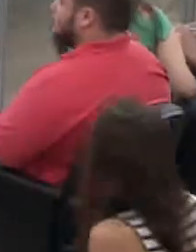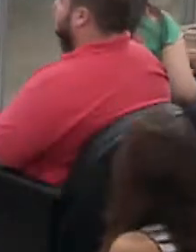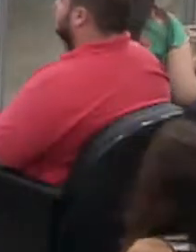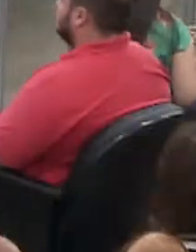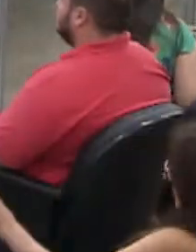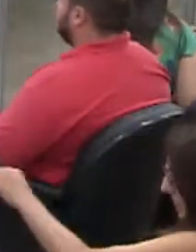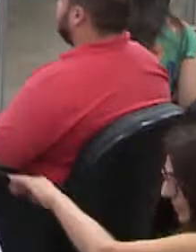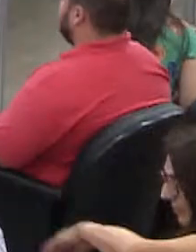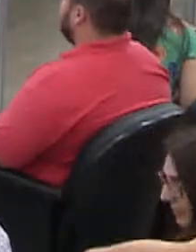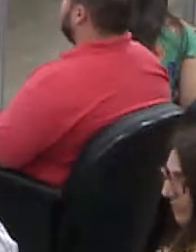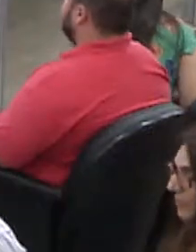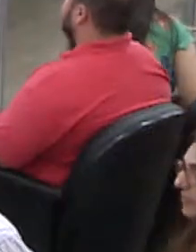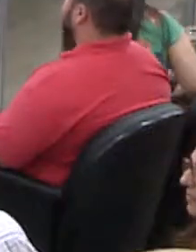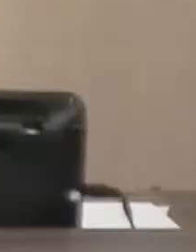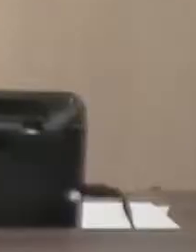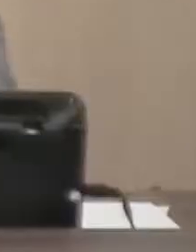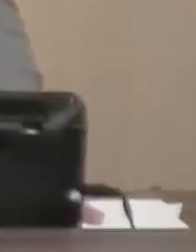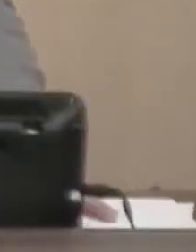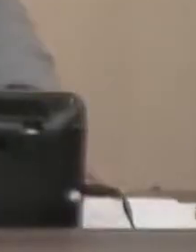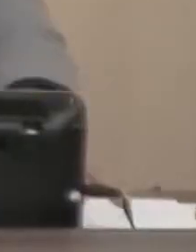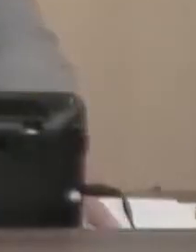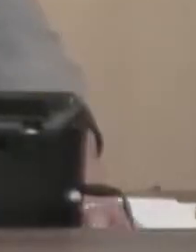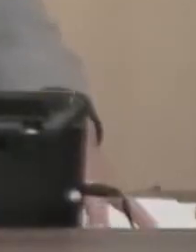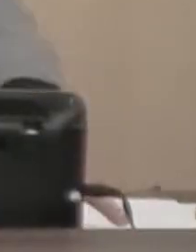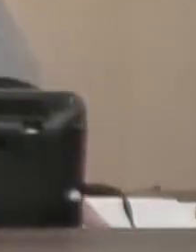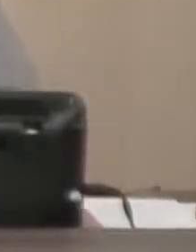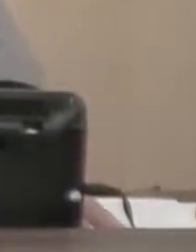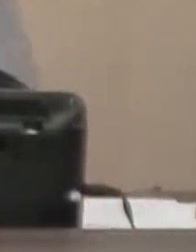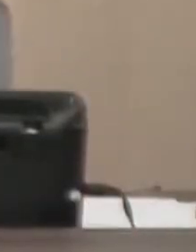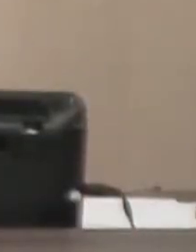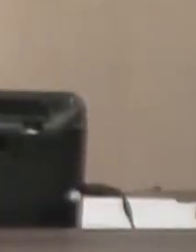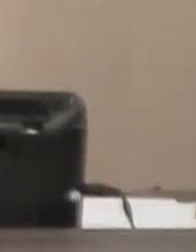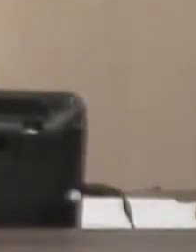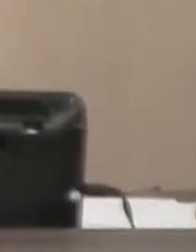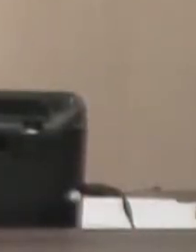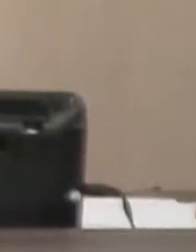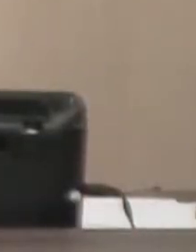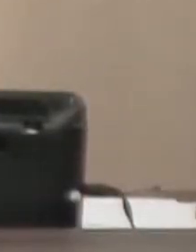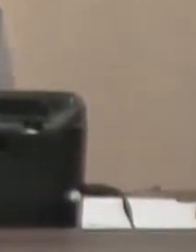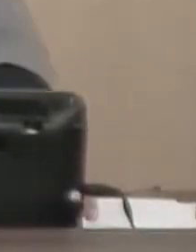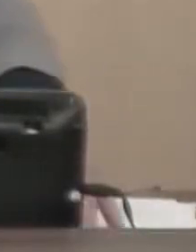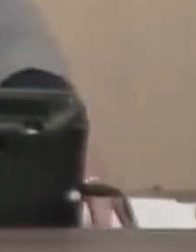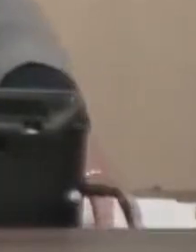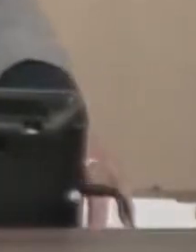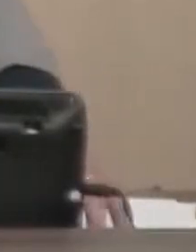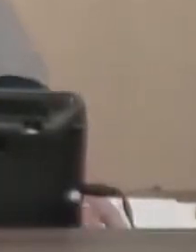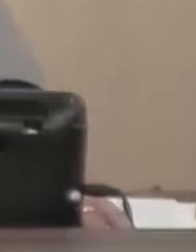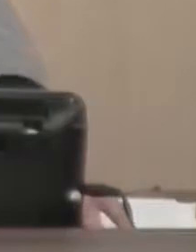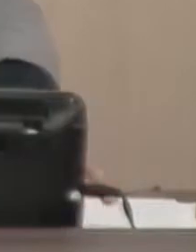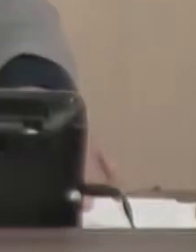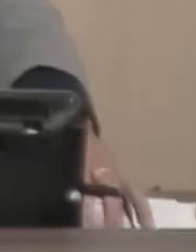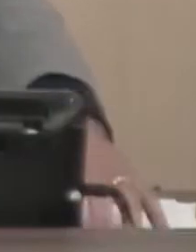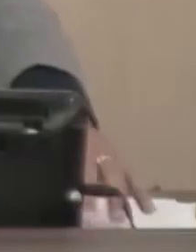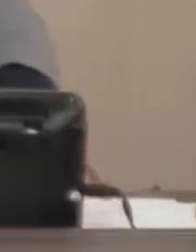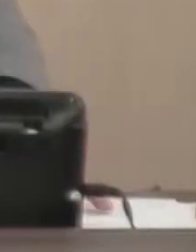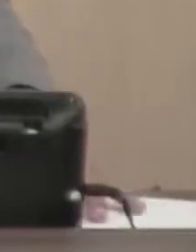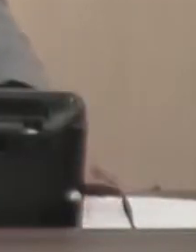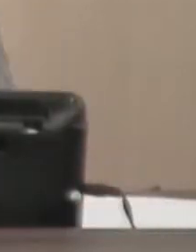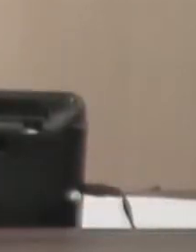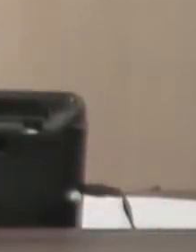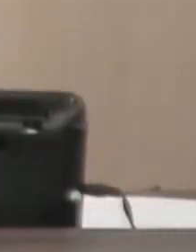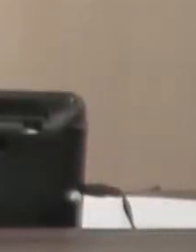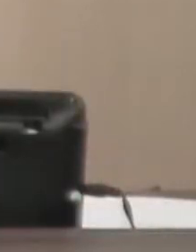Mais uma vez, muito obrigado ao 23BI, à banda do 23BI, grande prazer. E o hino